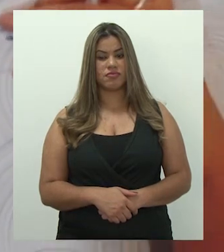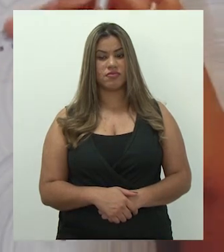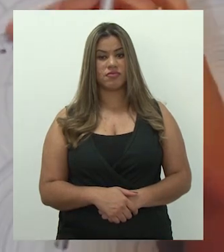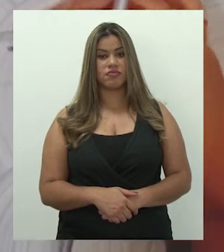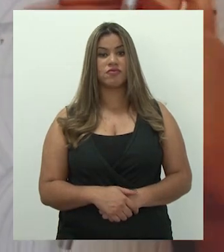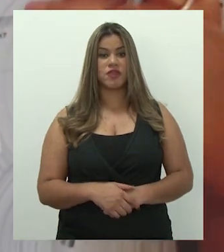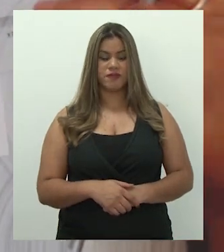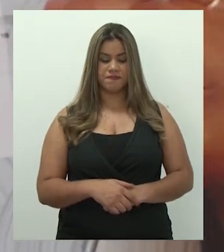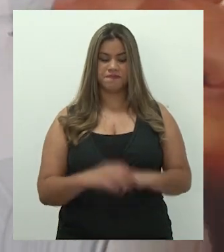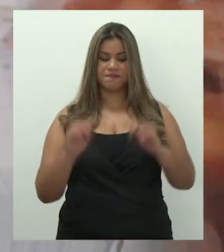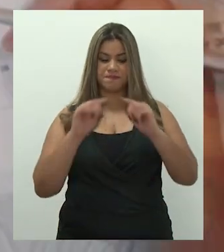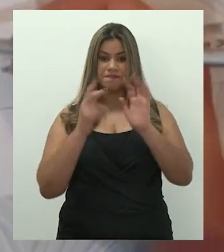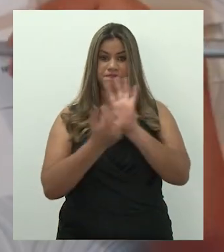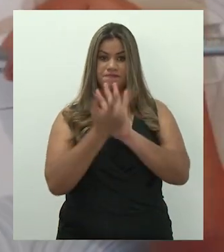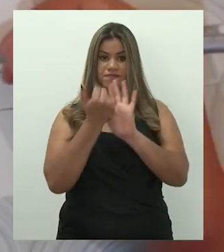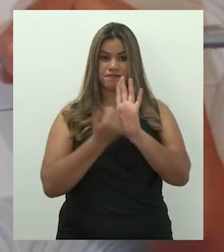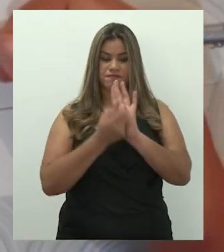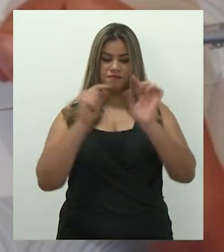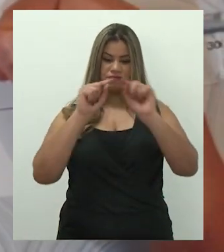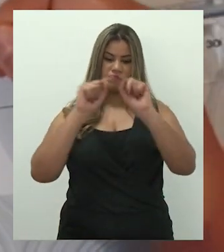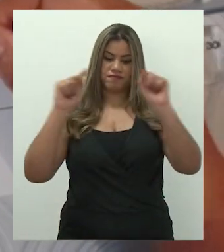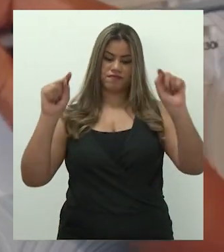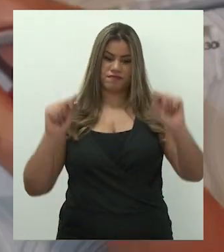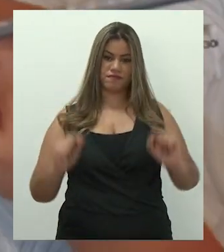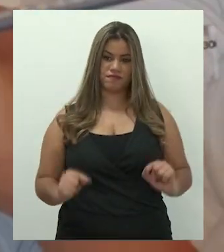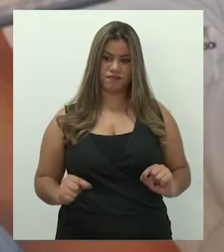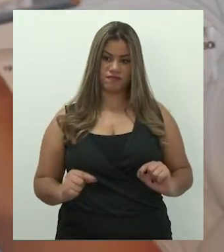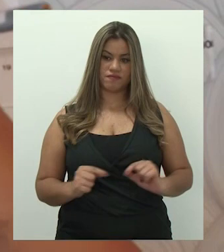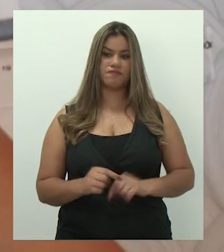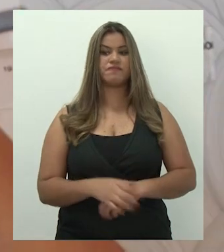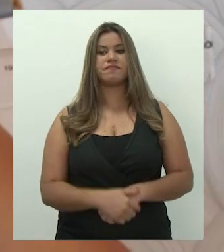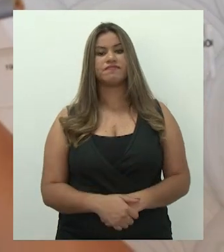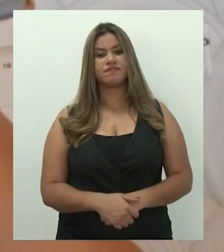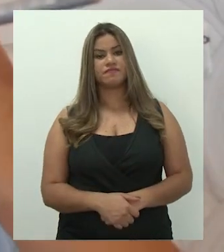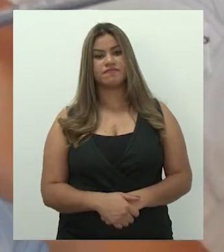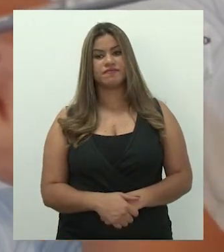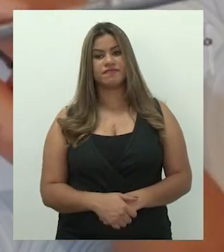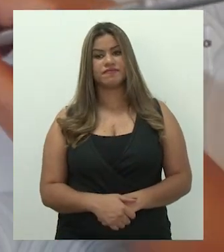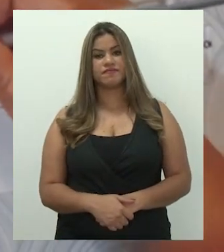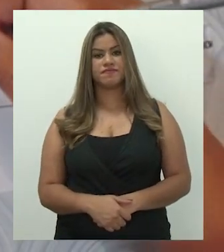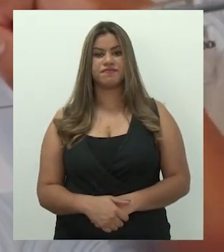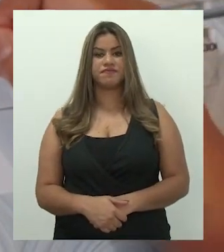Una as extremidades das linhas verticais que você traçou.